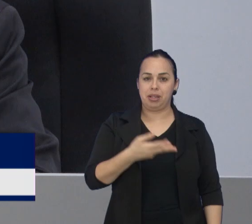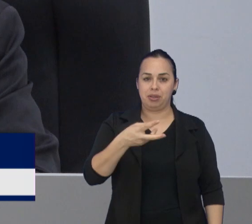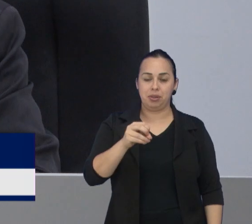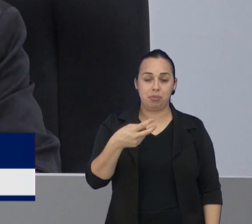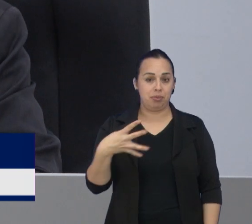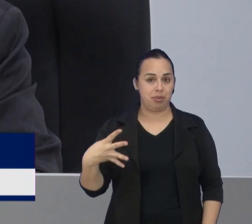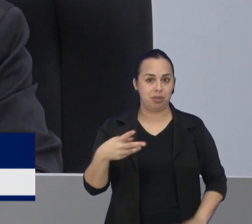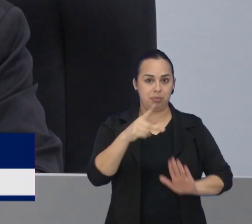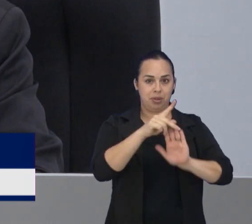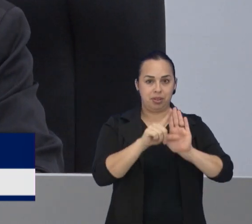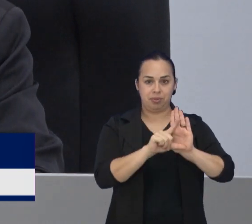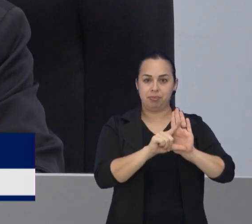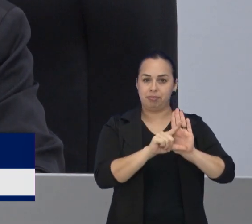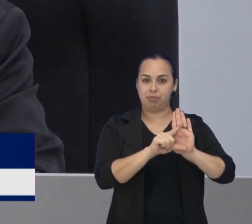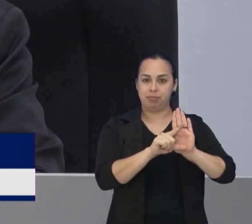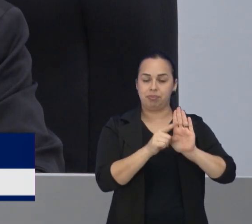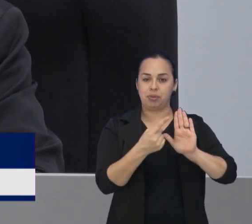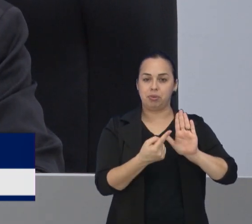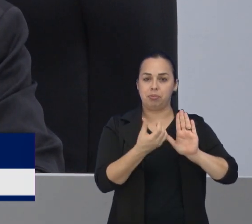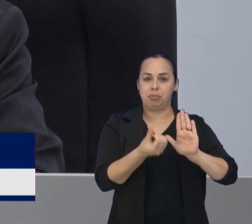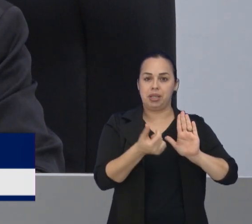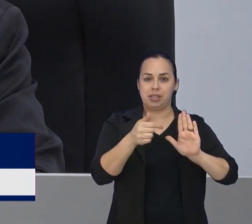6867/2024. Projeto de lei número